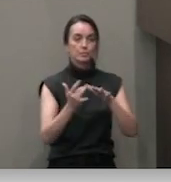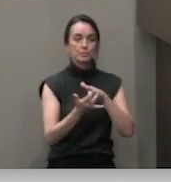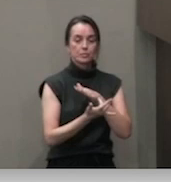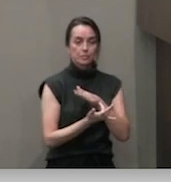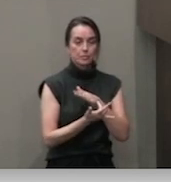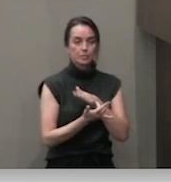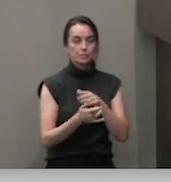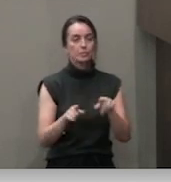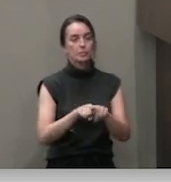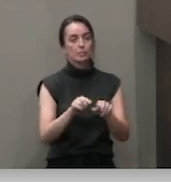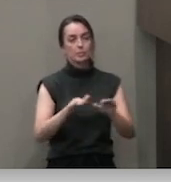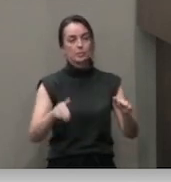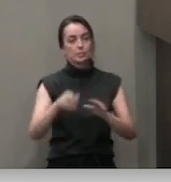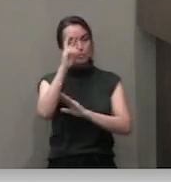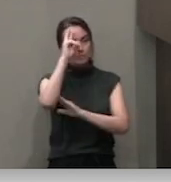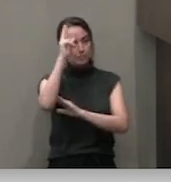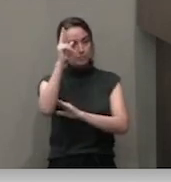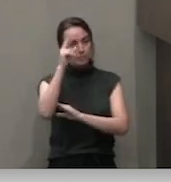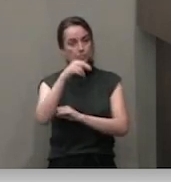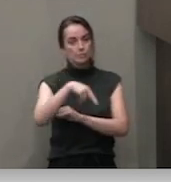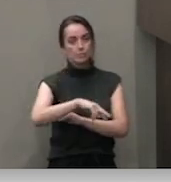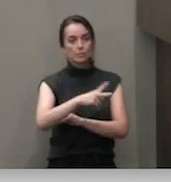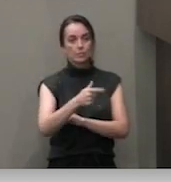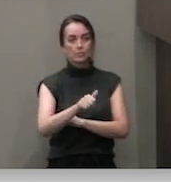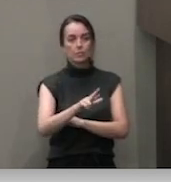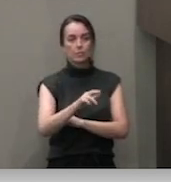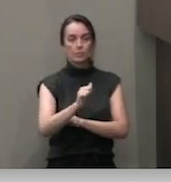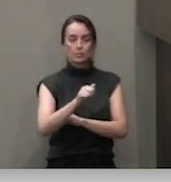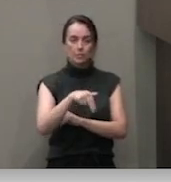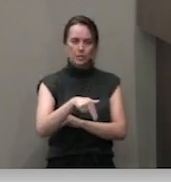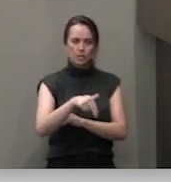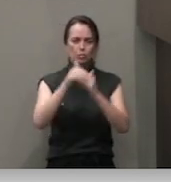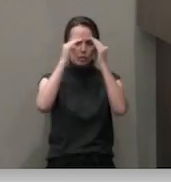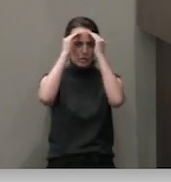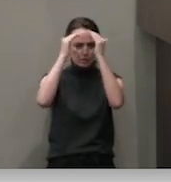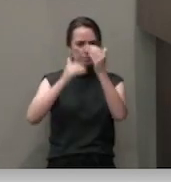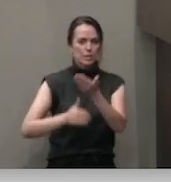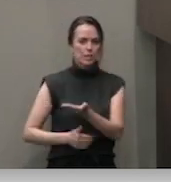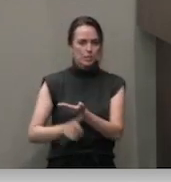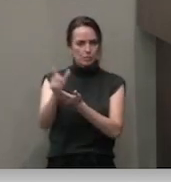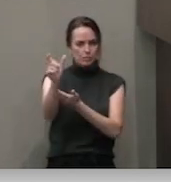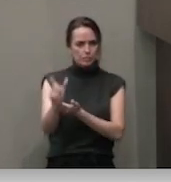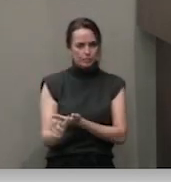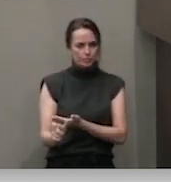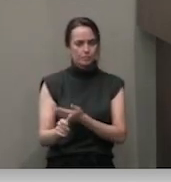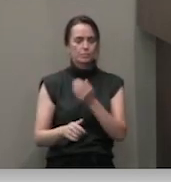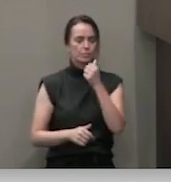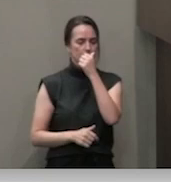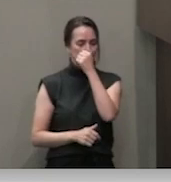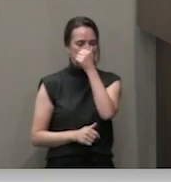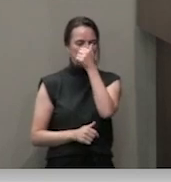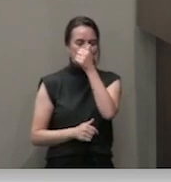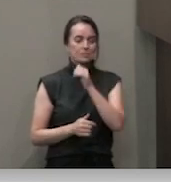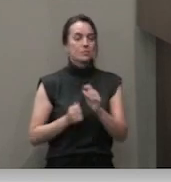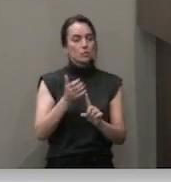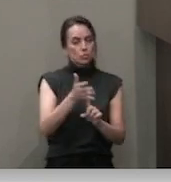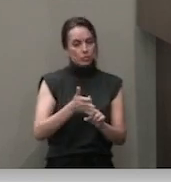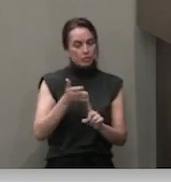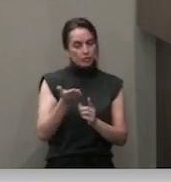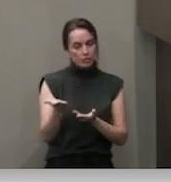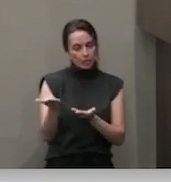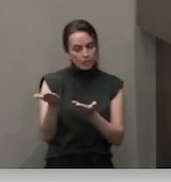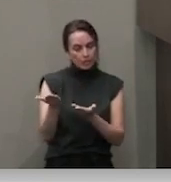diretora colega Vereador iar Com todo o respeito aqui a sua fala aqui que é uma fala